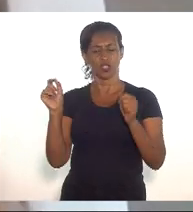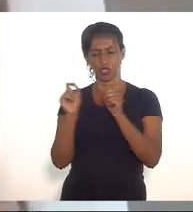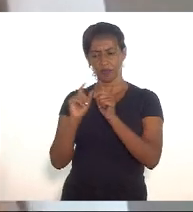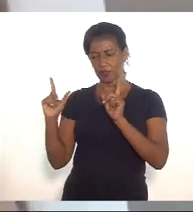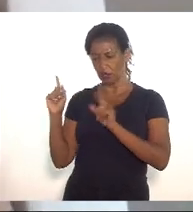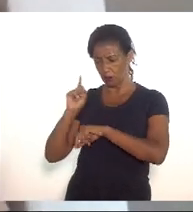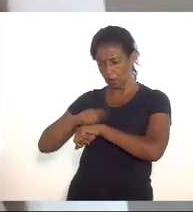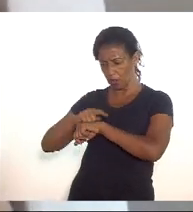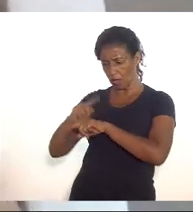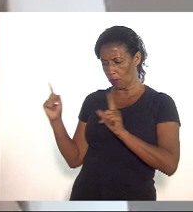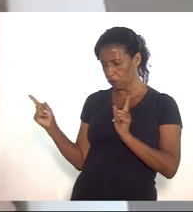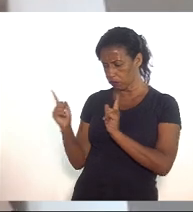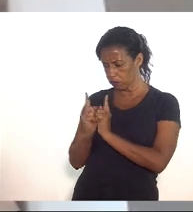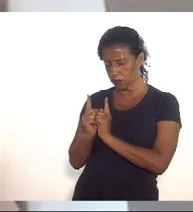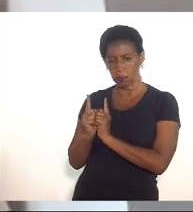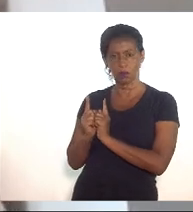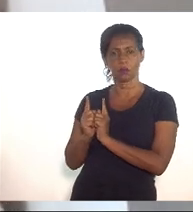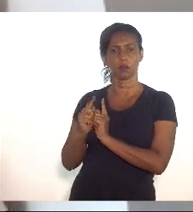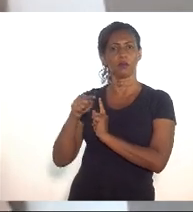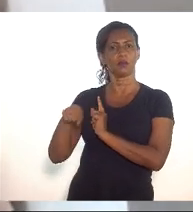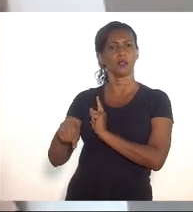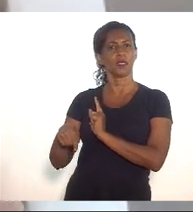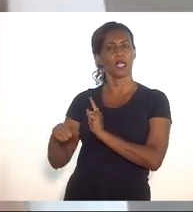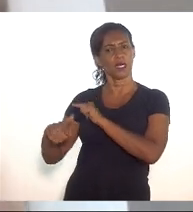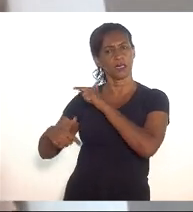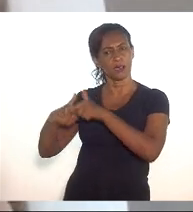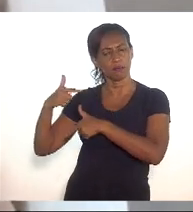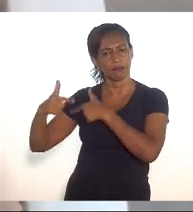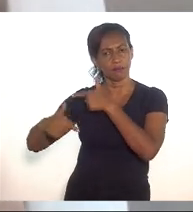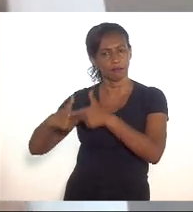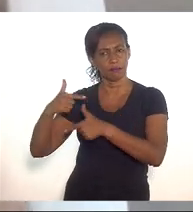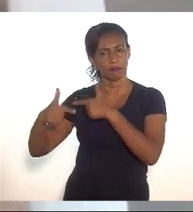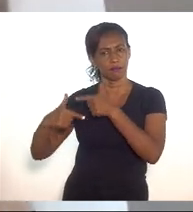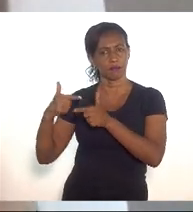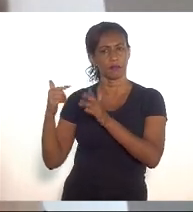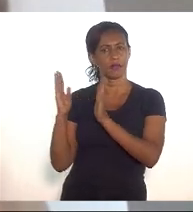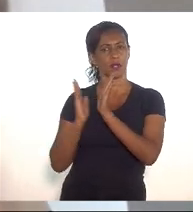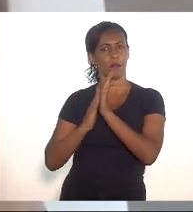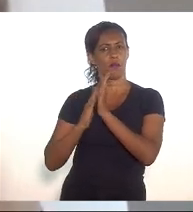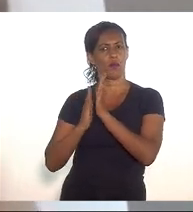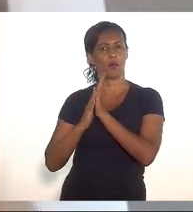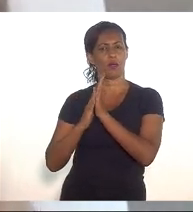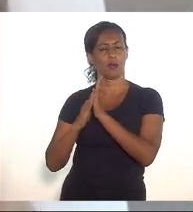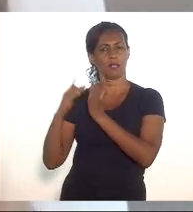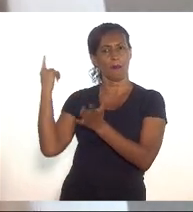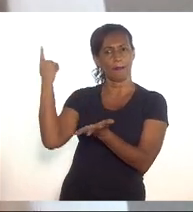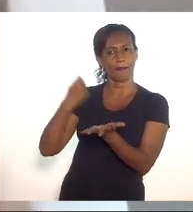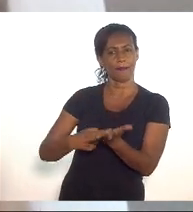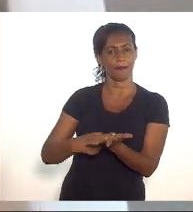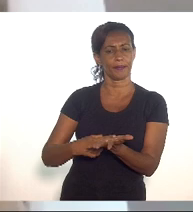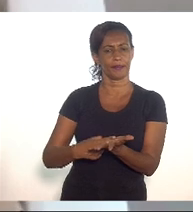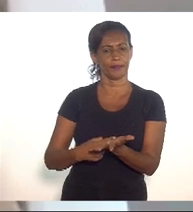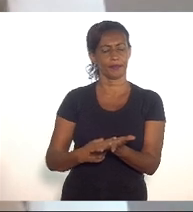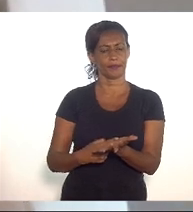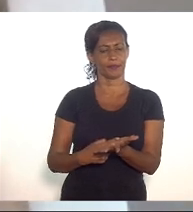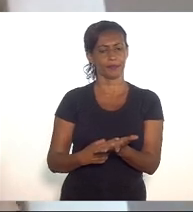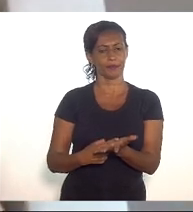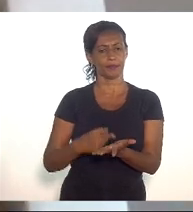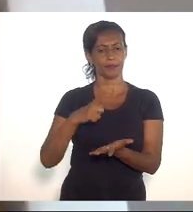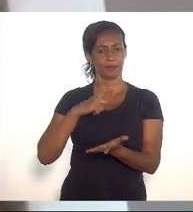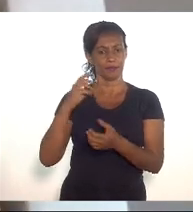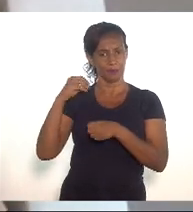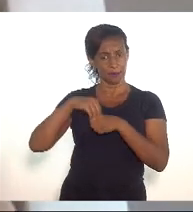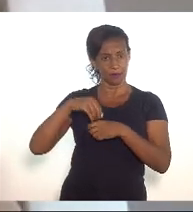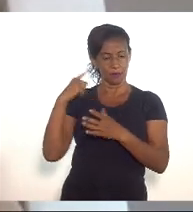prazo, que é essa construção desse programa, que é o pacto, e que dentro